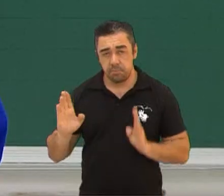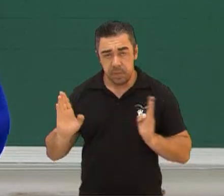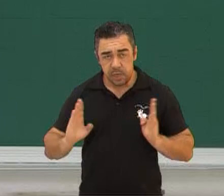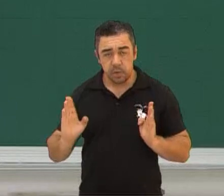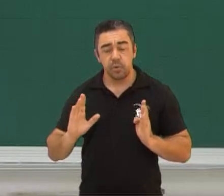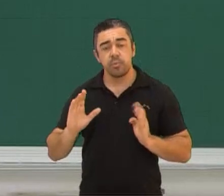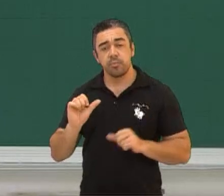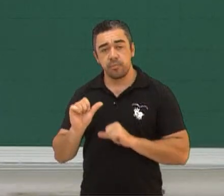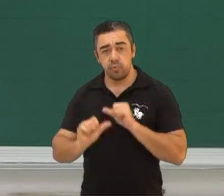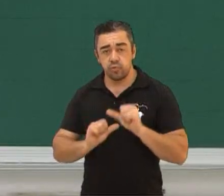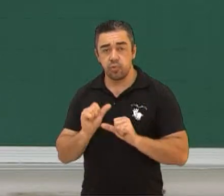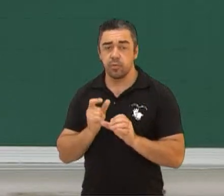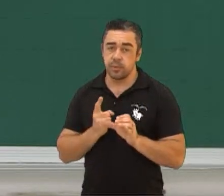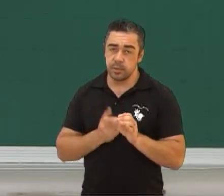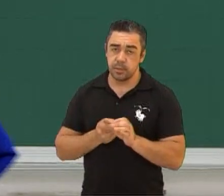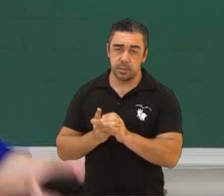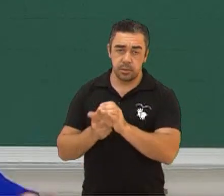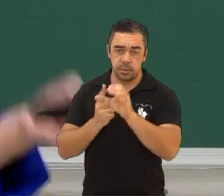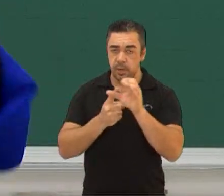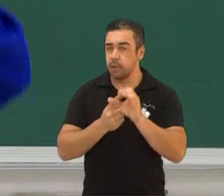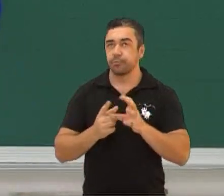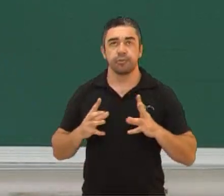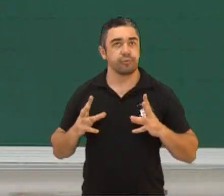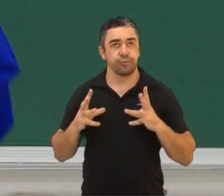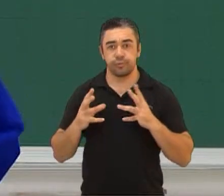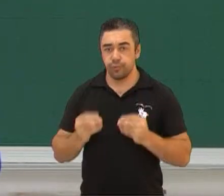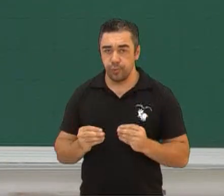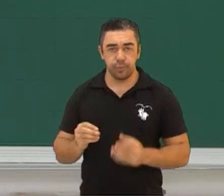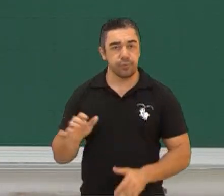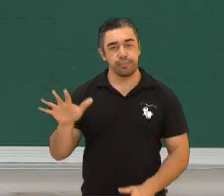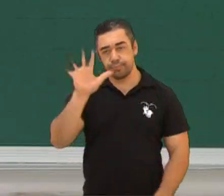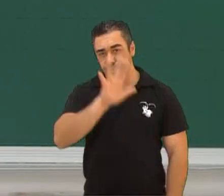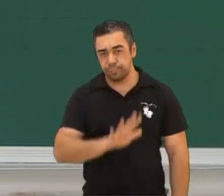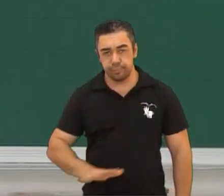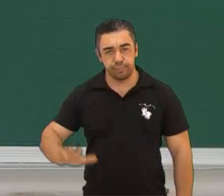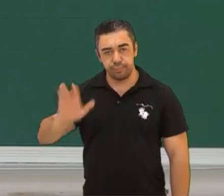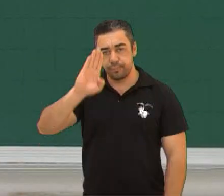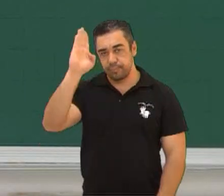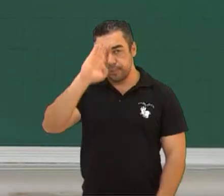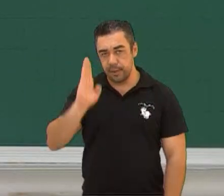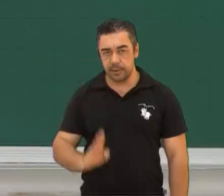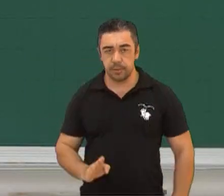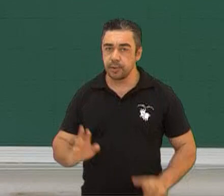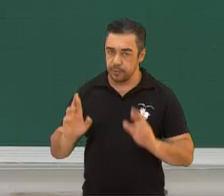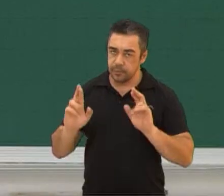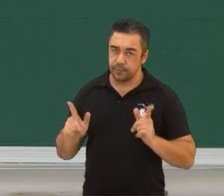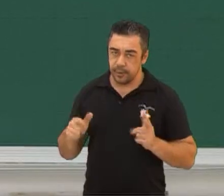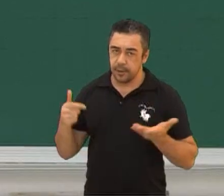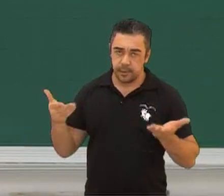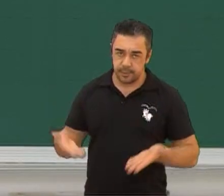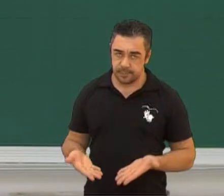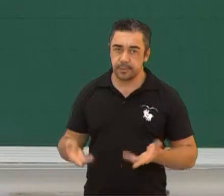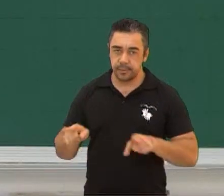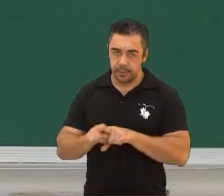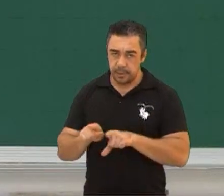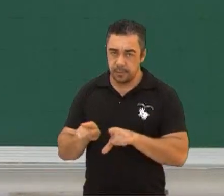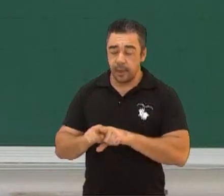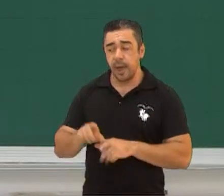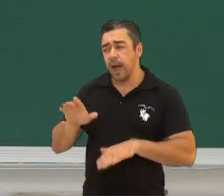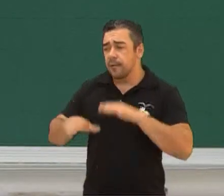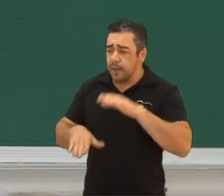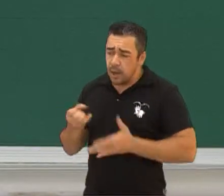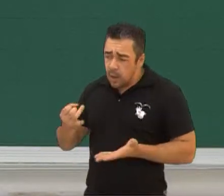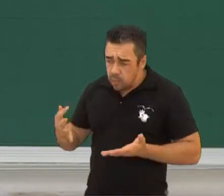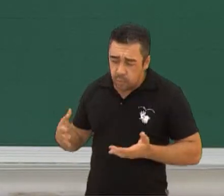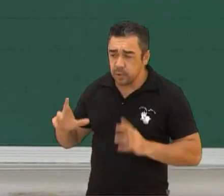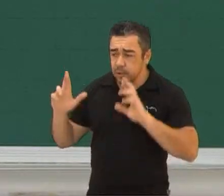se transformar em urbano, como em todo o estado brasileiro. Não foi diferente do estado do Paraná. Talvez, em alguns momentos, a